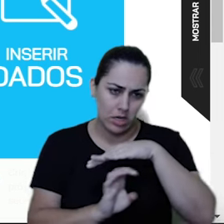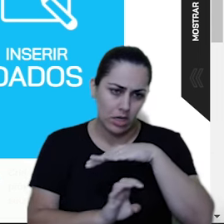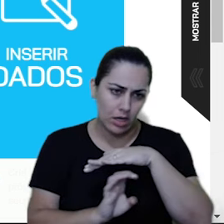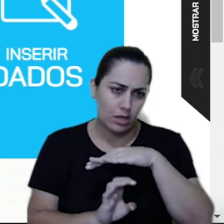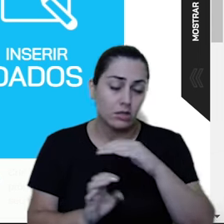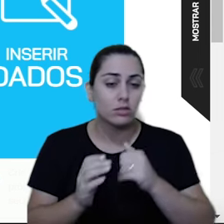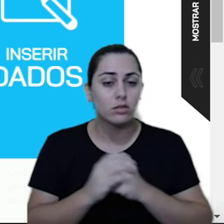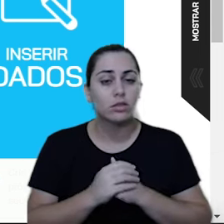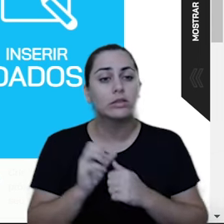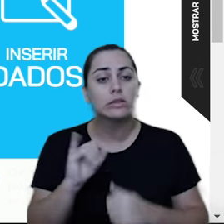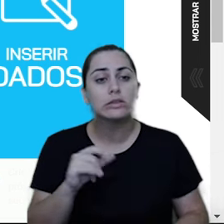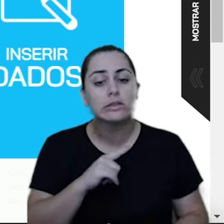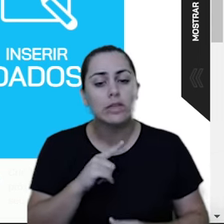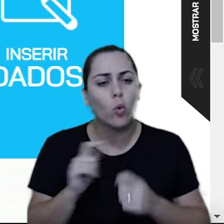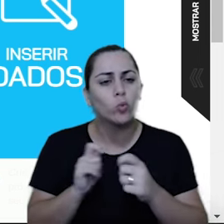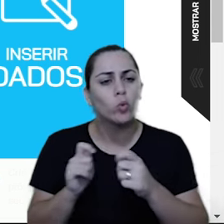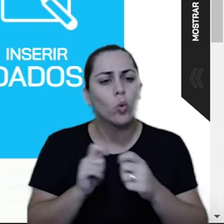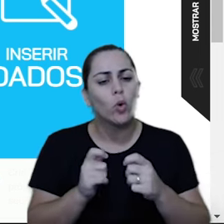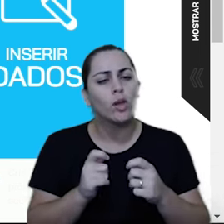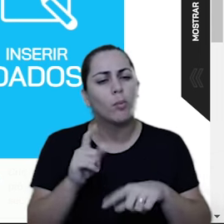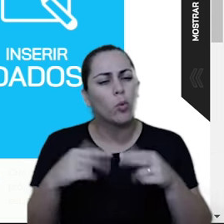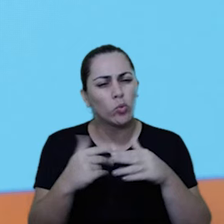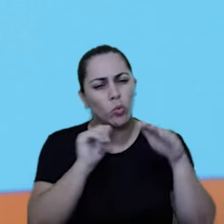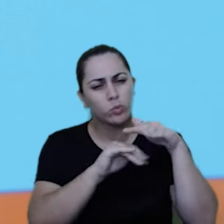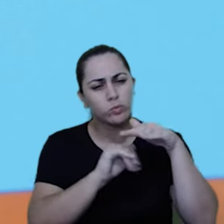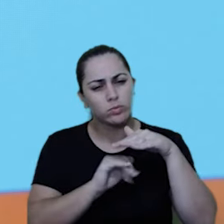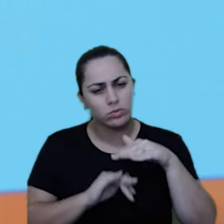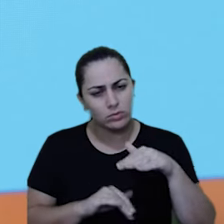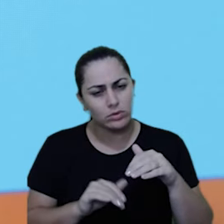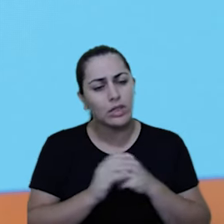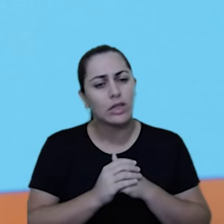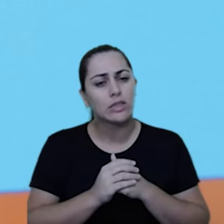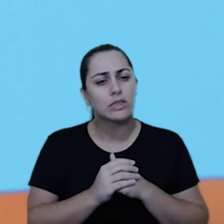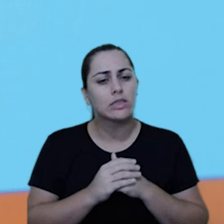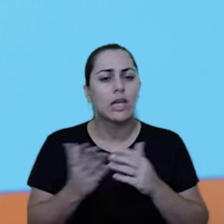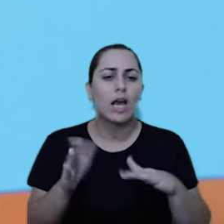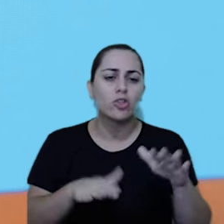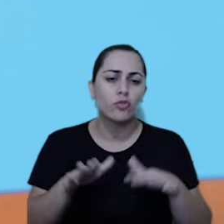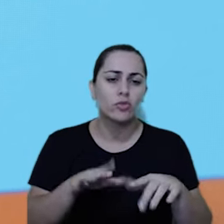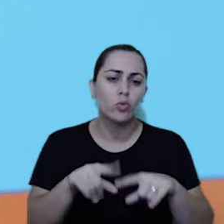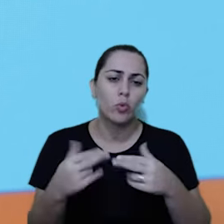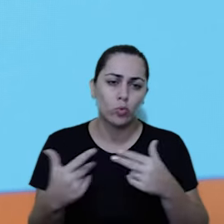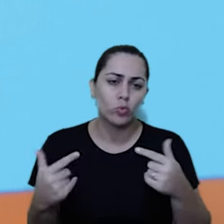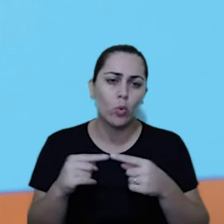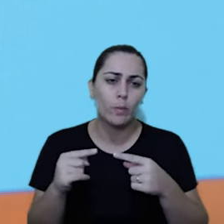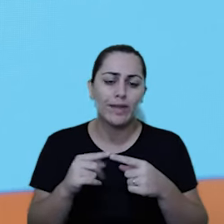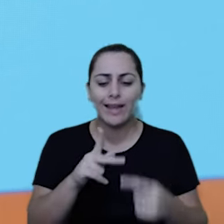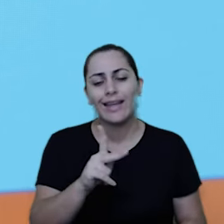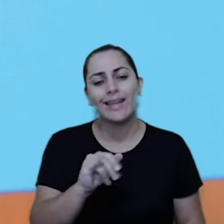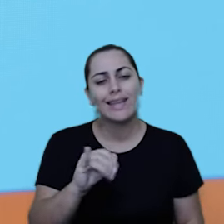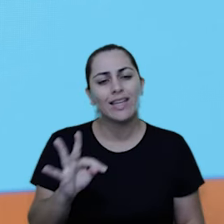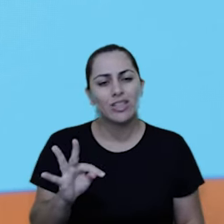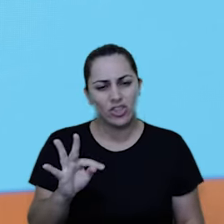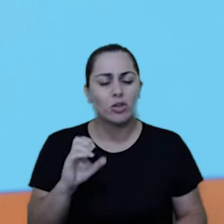fornecer se eu tenho algum controle de estoque que eu quero fazer se a unidade de medida que eu vou fazer às vezes esse produto faz parte de algum